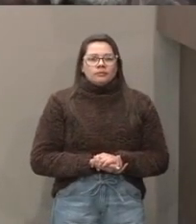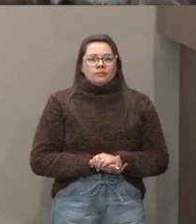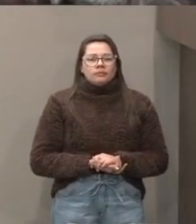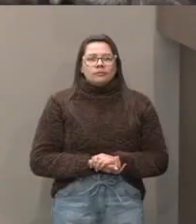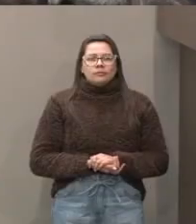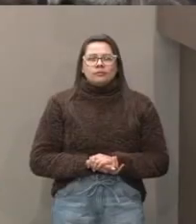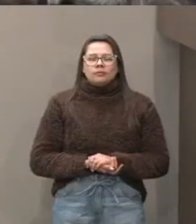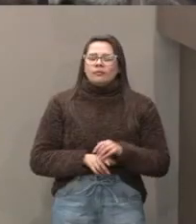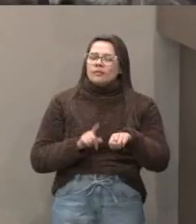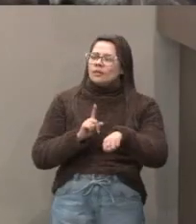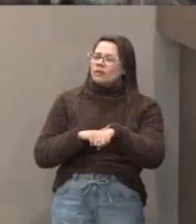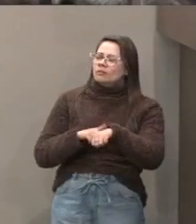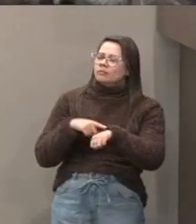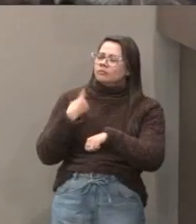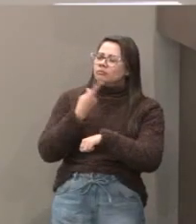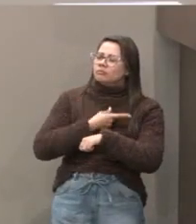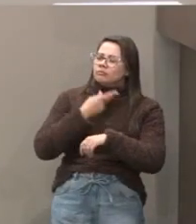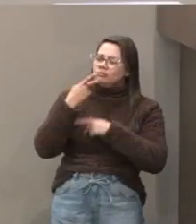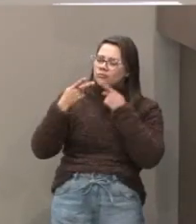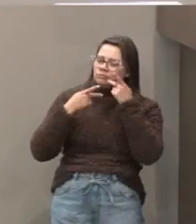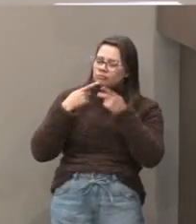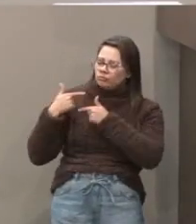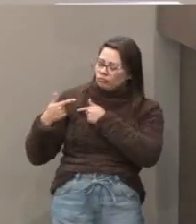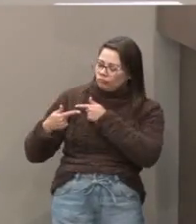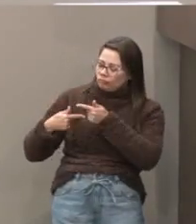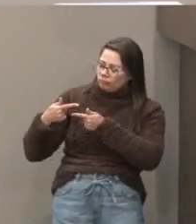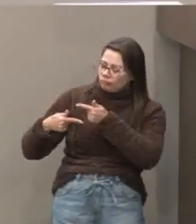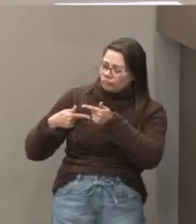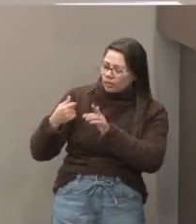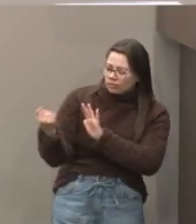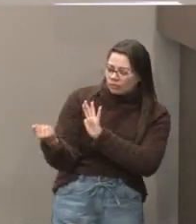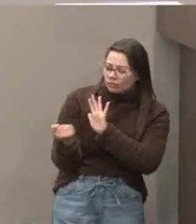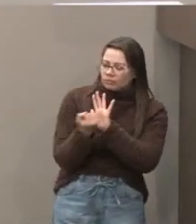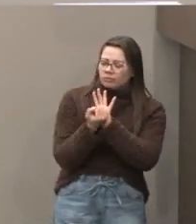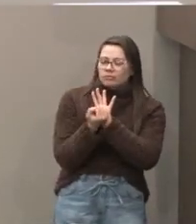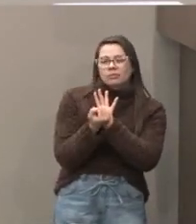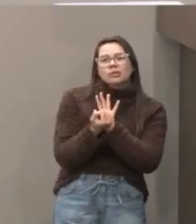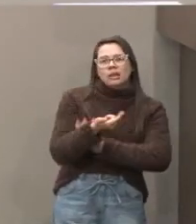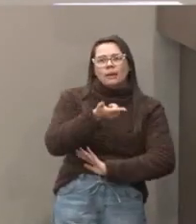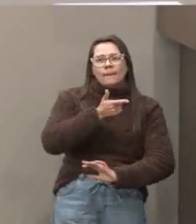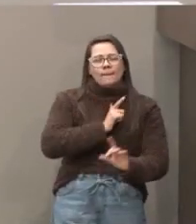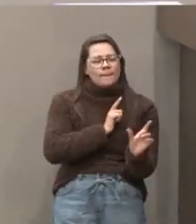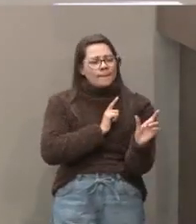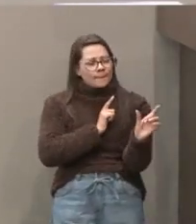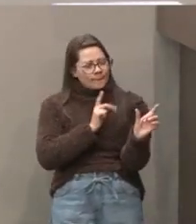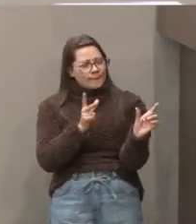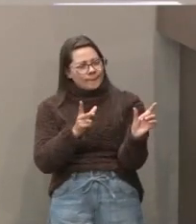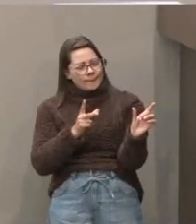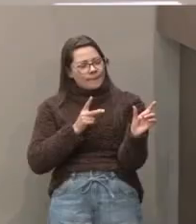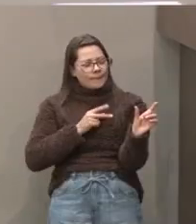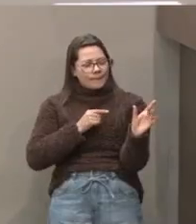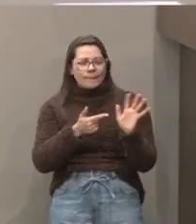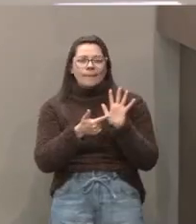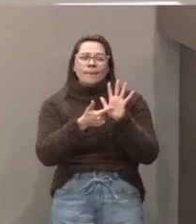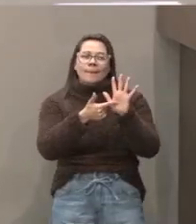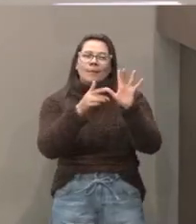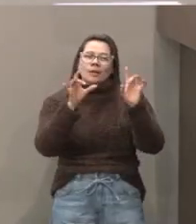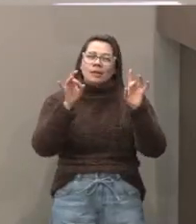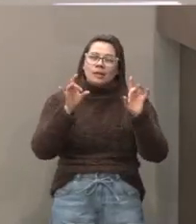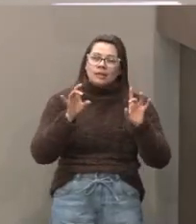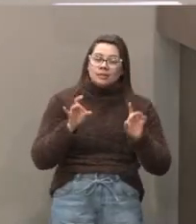E quando falamos em gerações e legado, há uma palavra que merece destaque